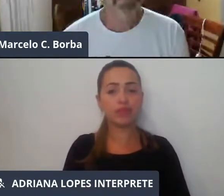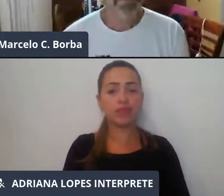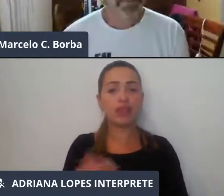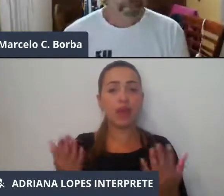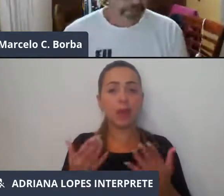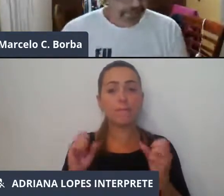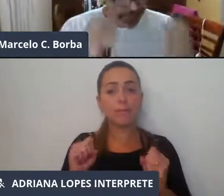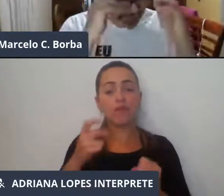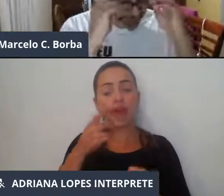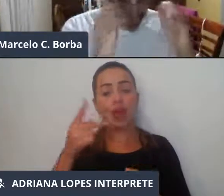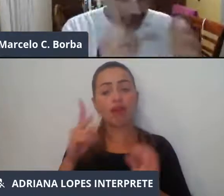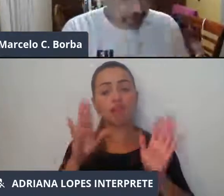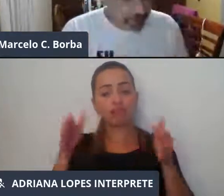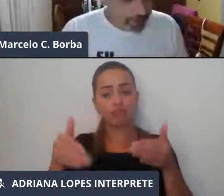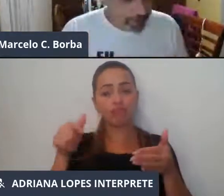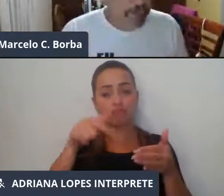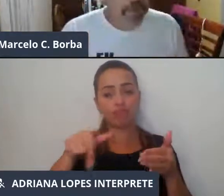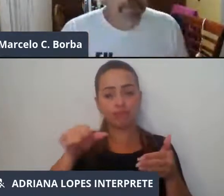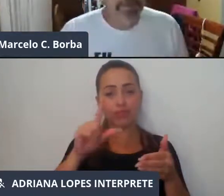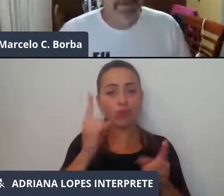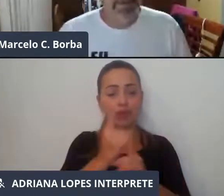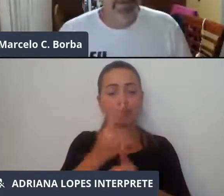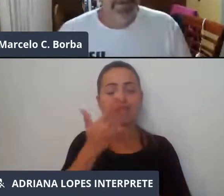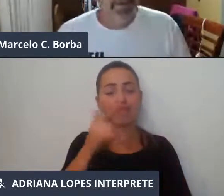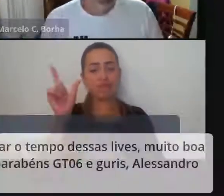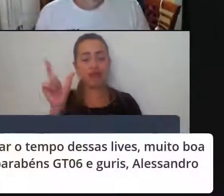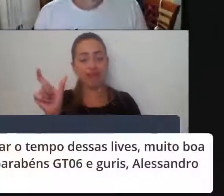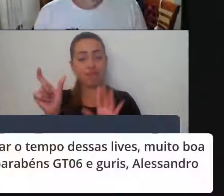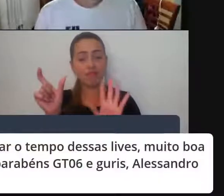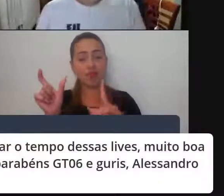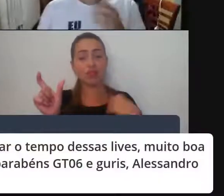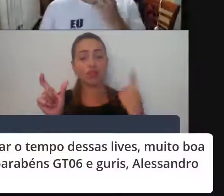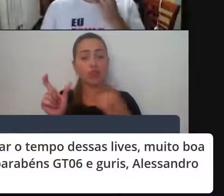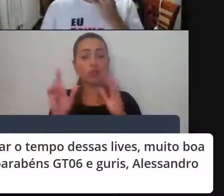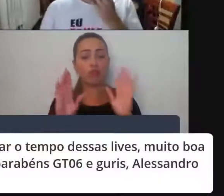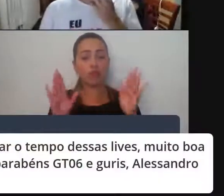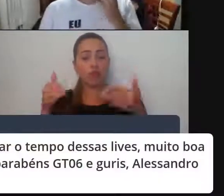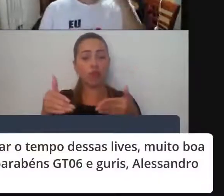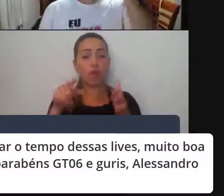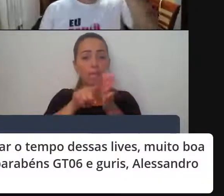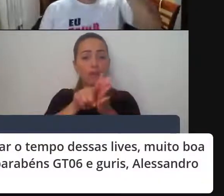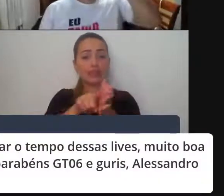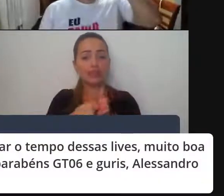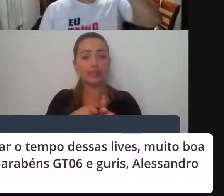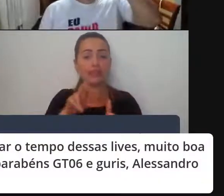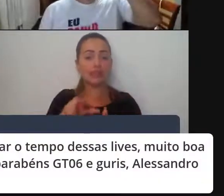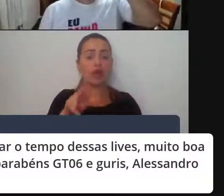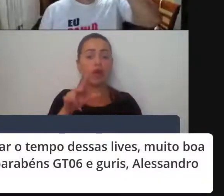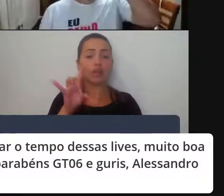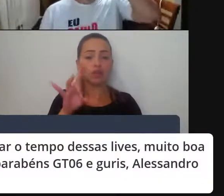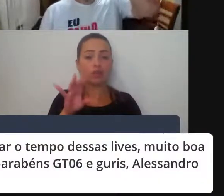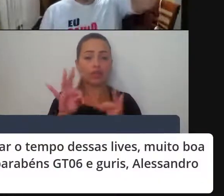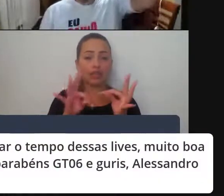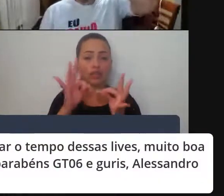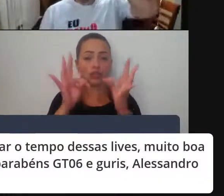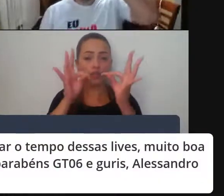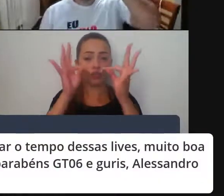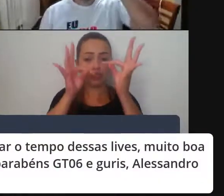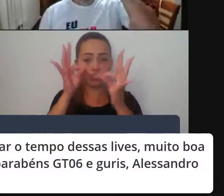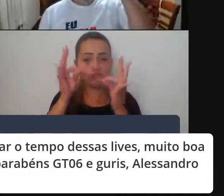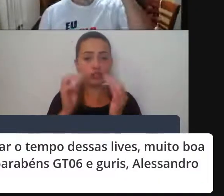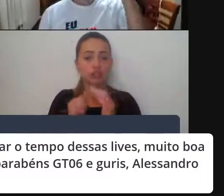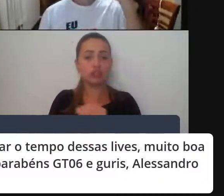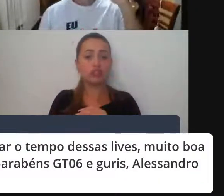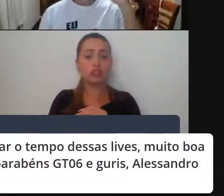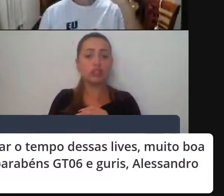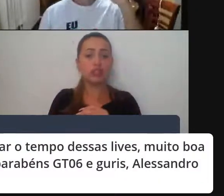dizer especialidade, né, não encontrei uma palavra melhor, mas o nosso foco de pesquisa ele não é as tecnologias digitais e ele também